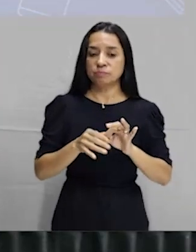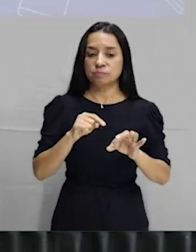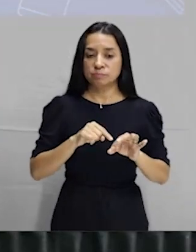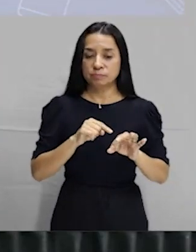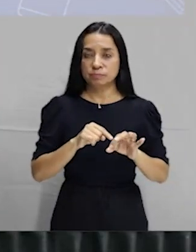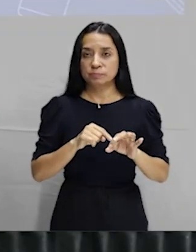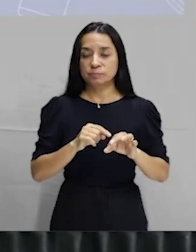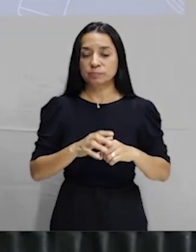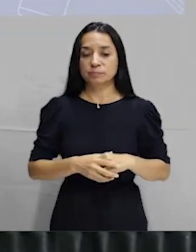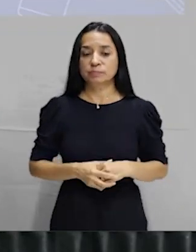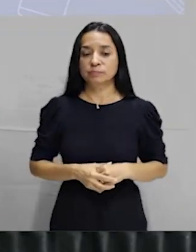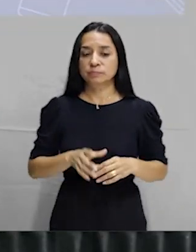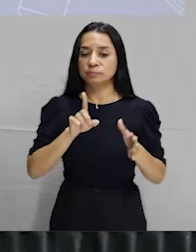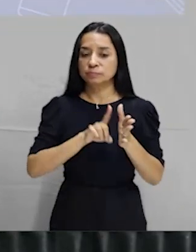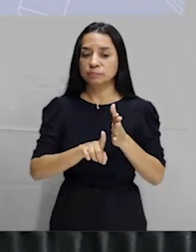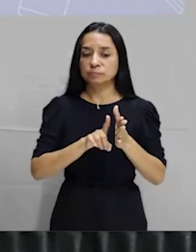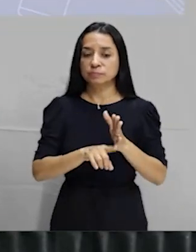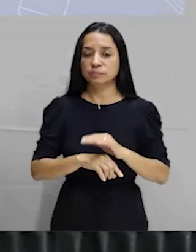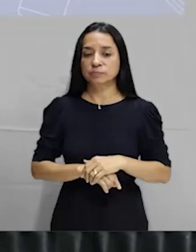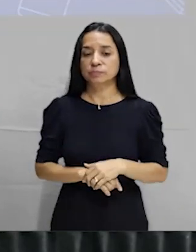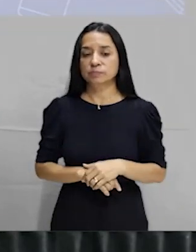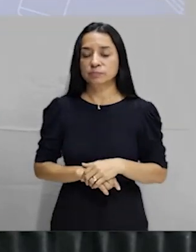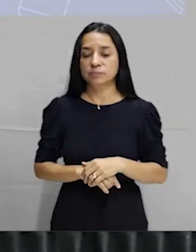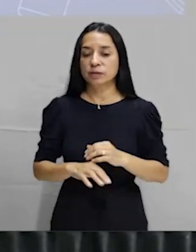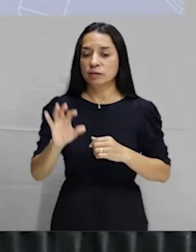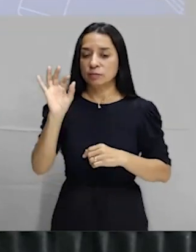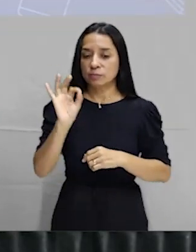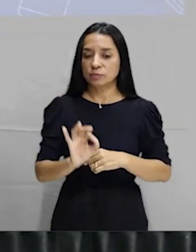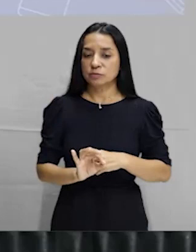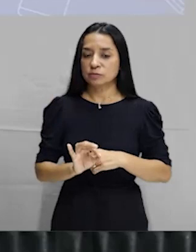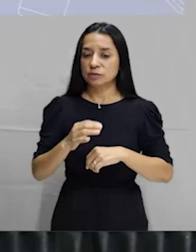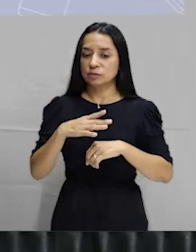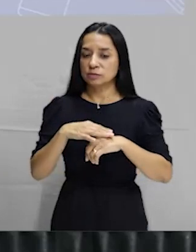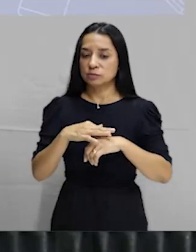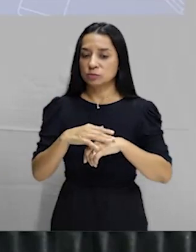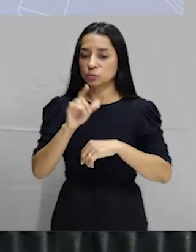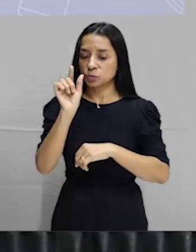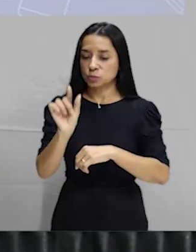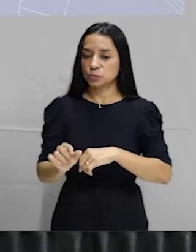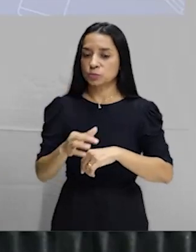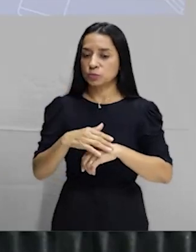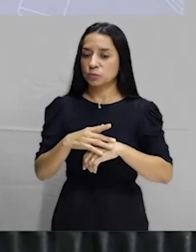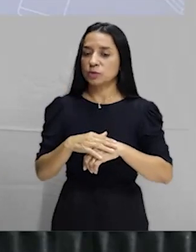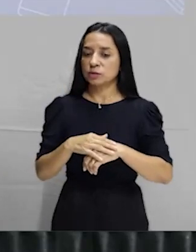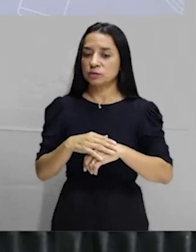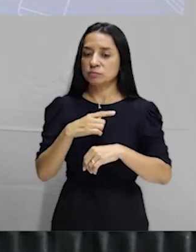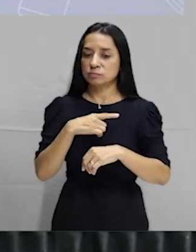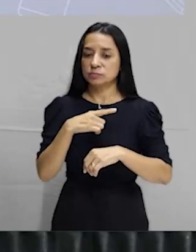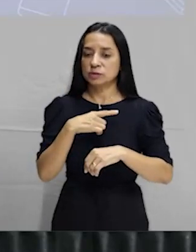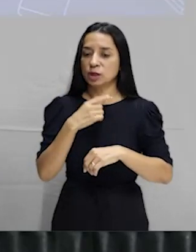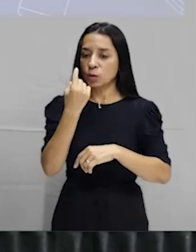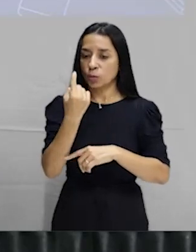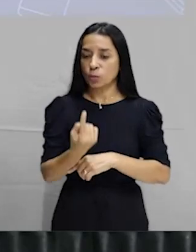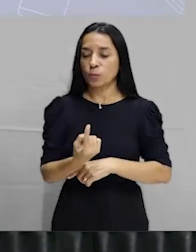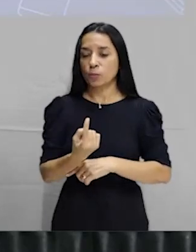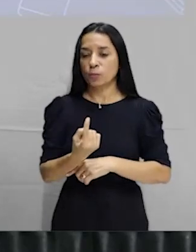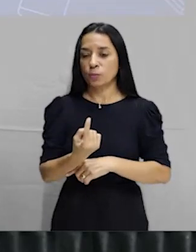bom? Pergunta, acompanho. A porcentagem de doentes afetados